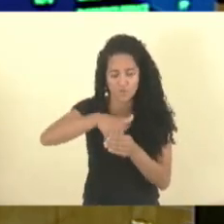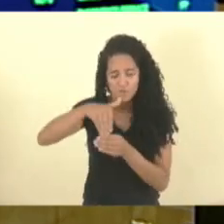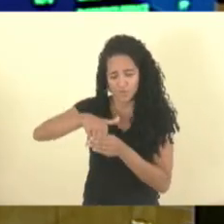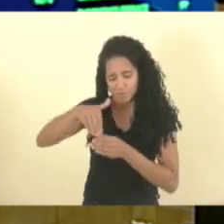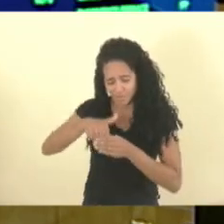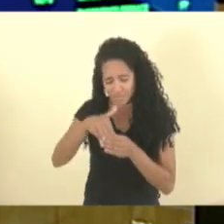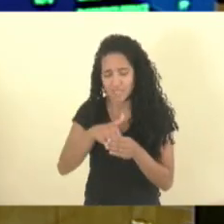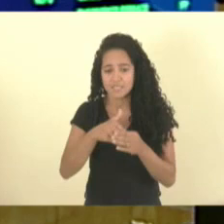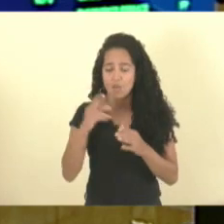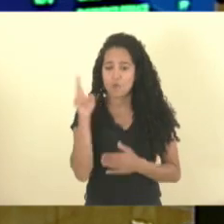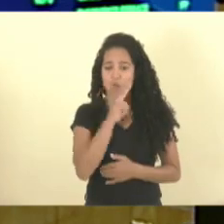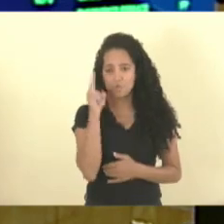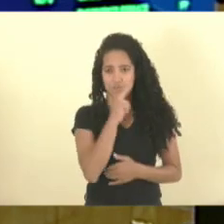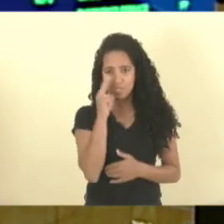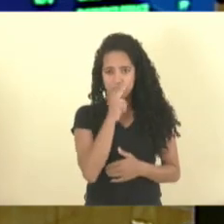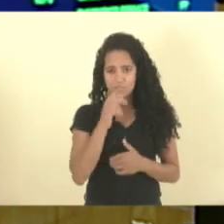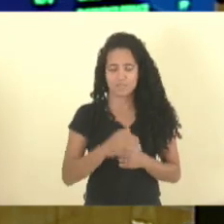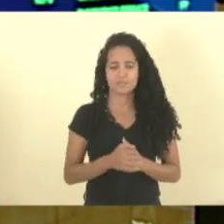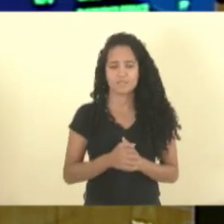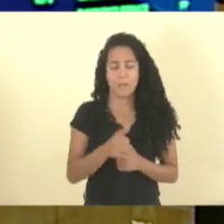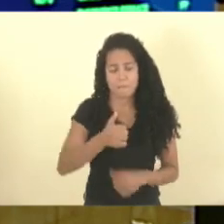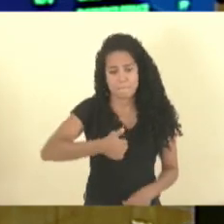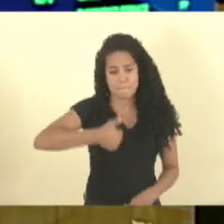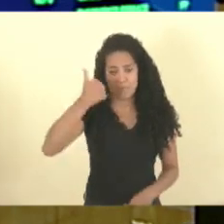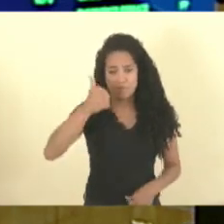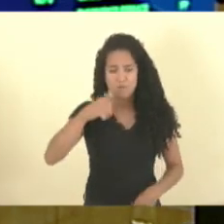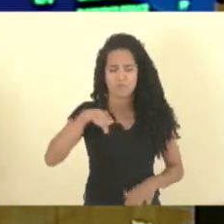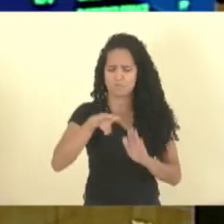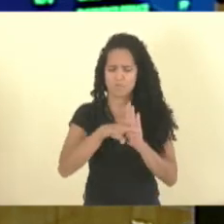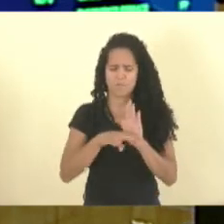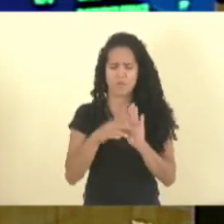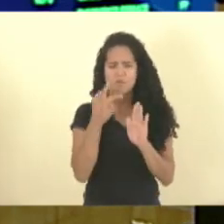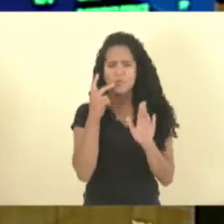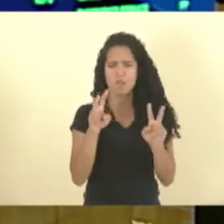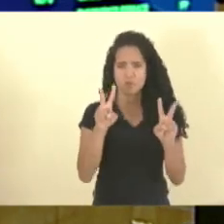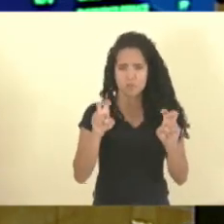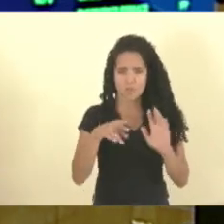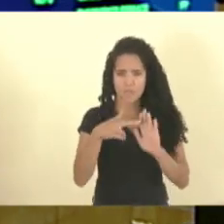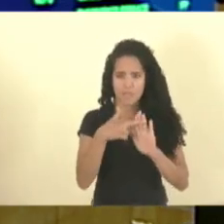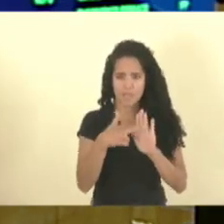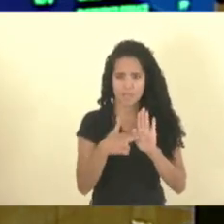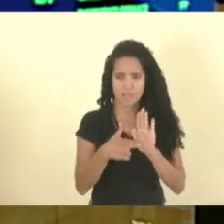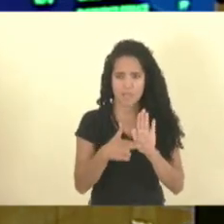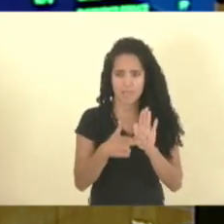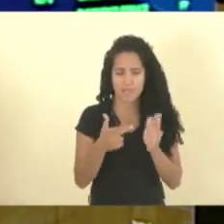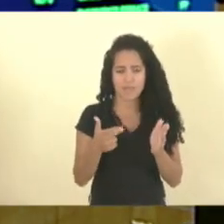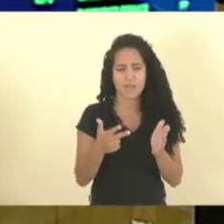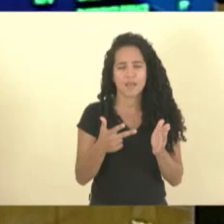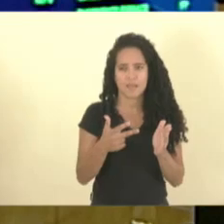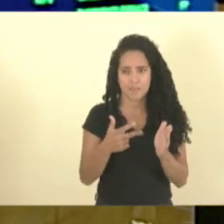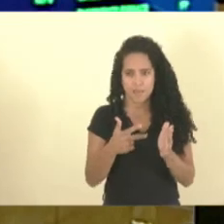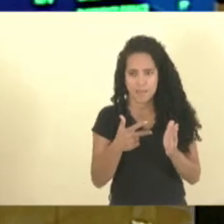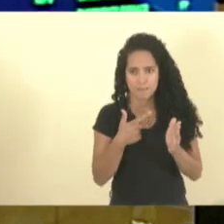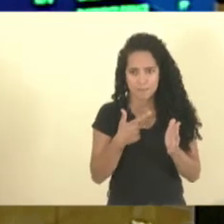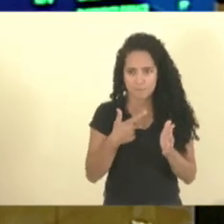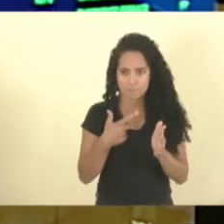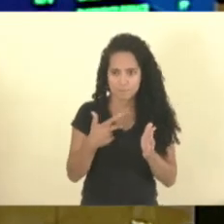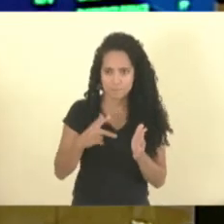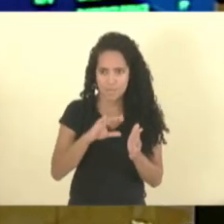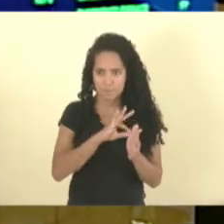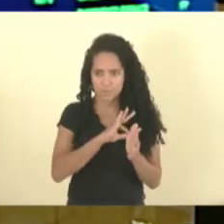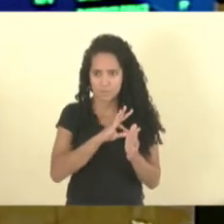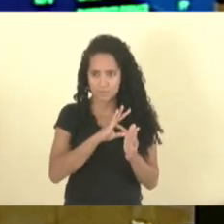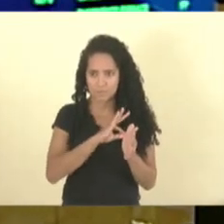com regime de urgência. O primeiro da lista trata de novas regras para a promoção de oficiais e praças da Polícia